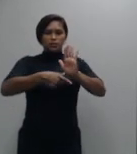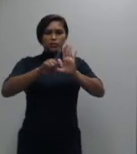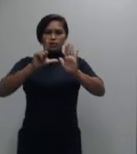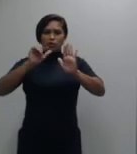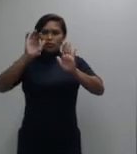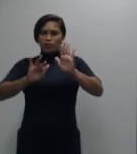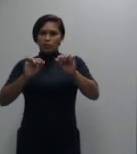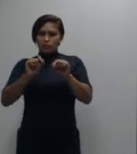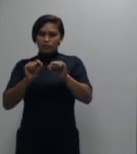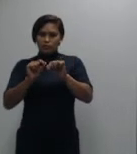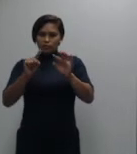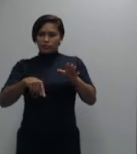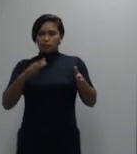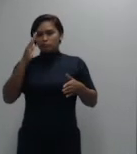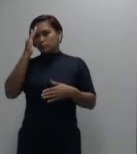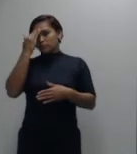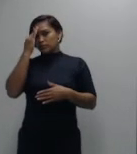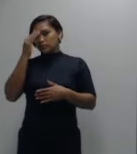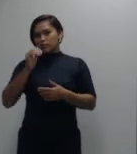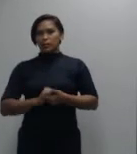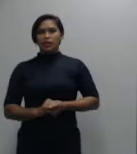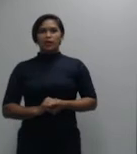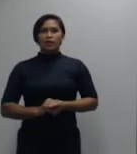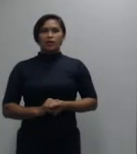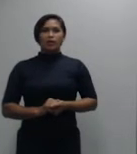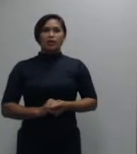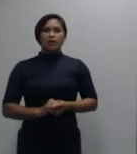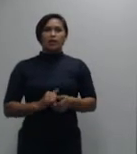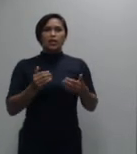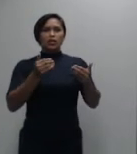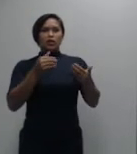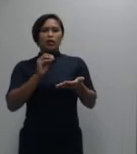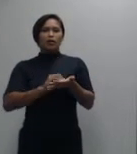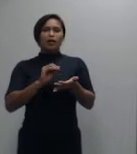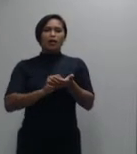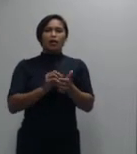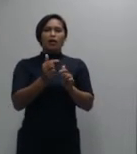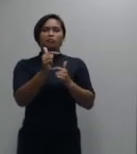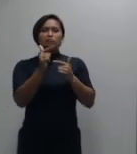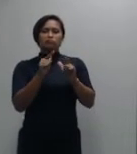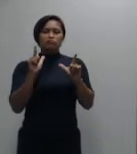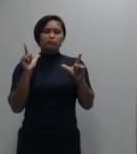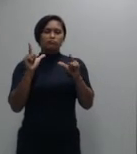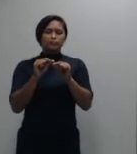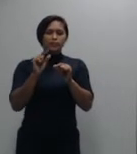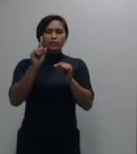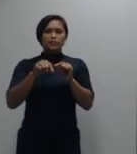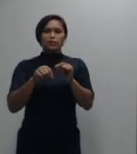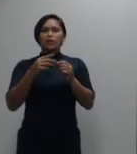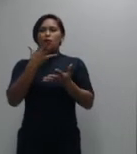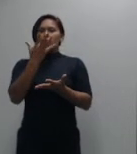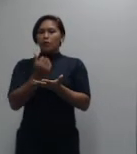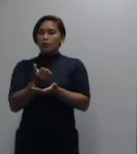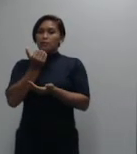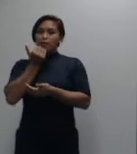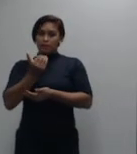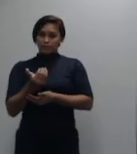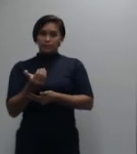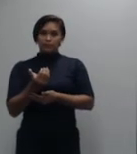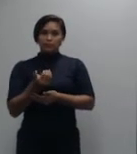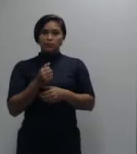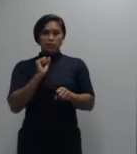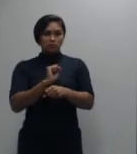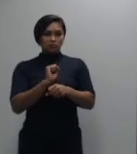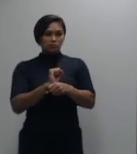no sentido da inexistência de qualquer restrição ao acolhimento do pedido espero